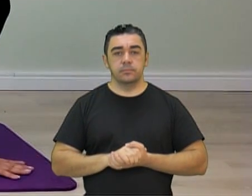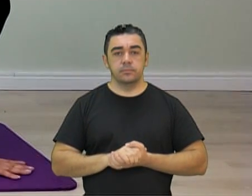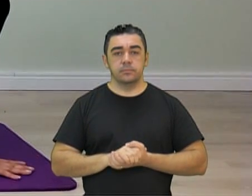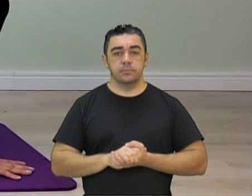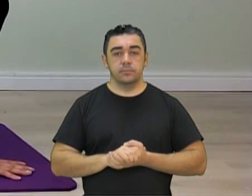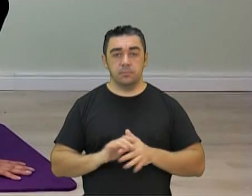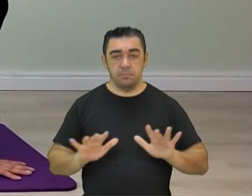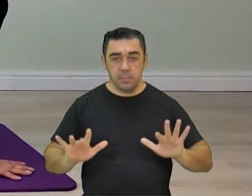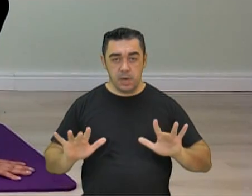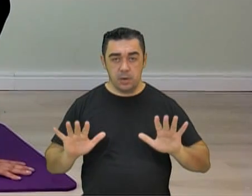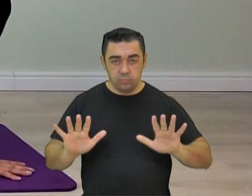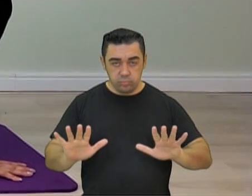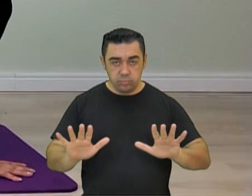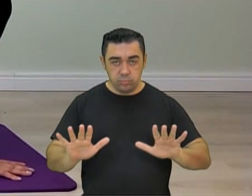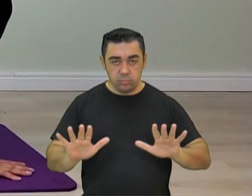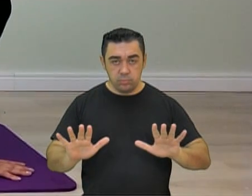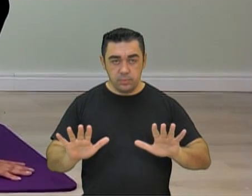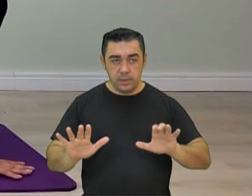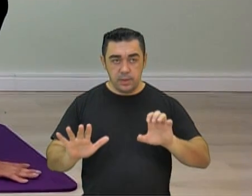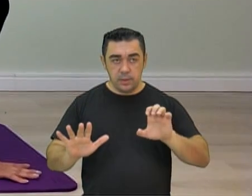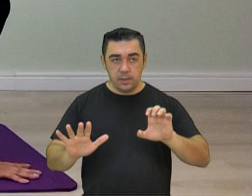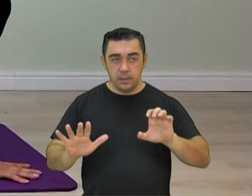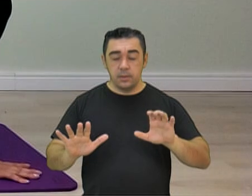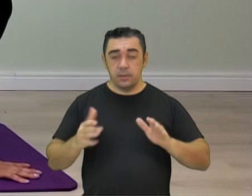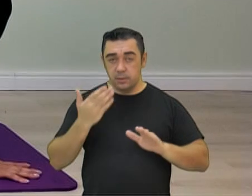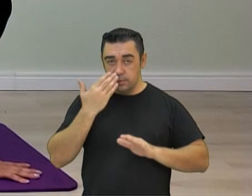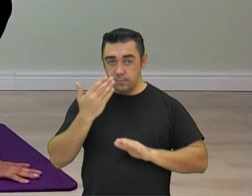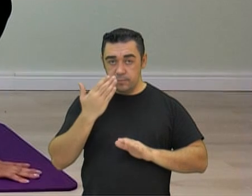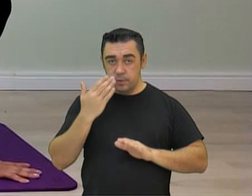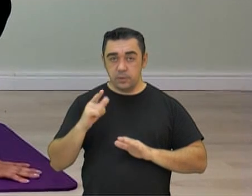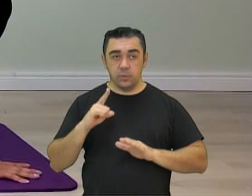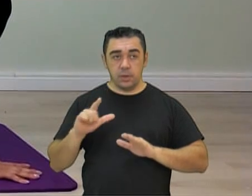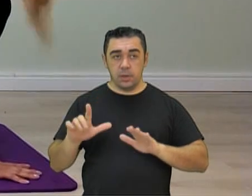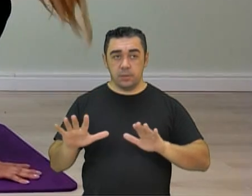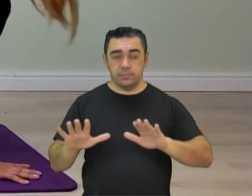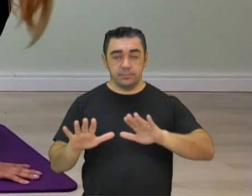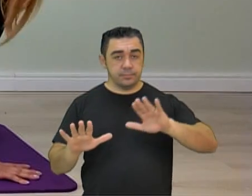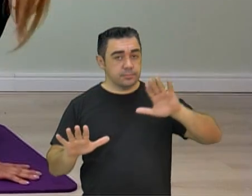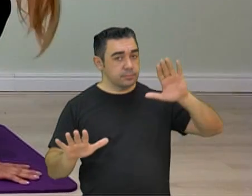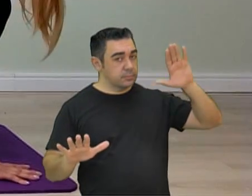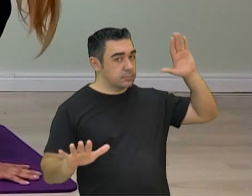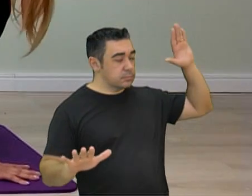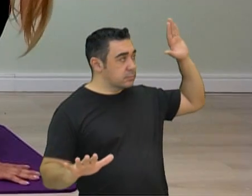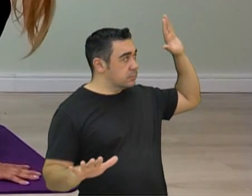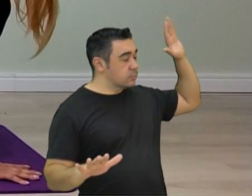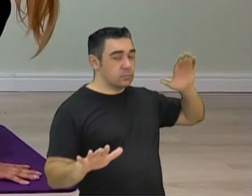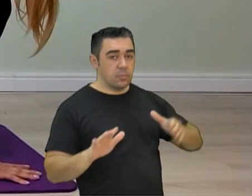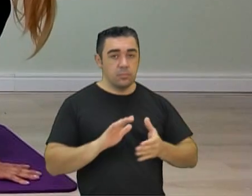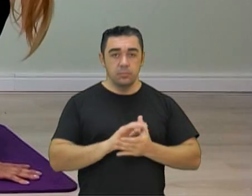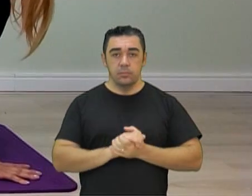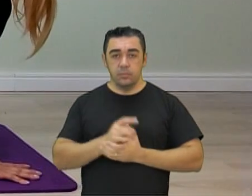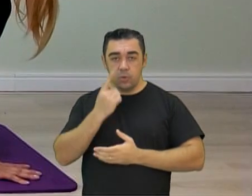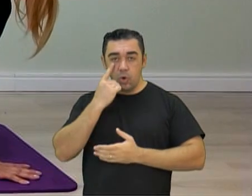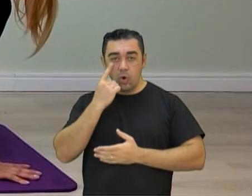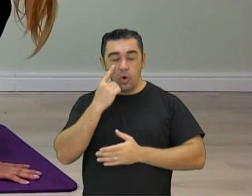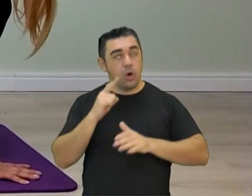a mão no chão, lá a perna que está estendida. Abre, olha lá para sua mão.